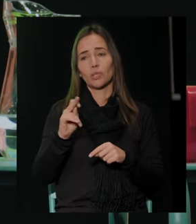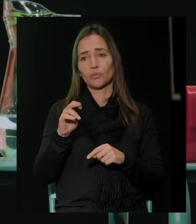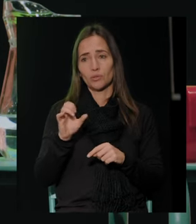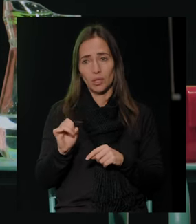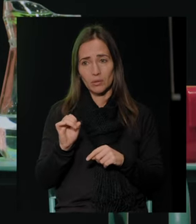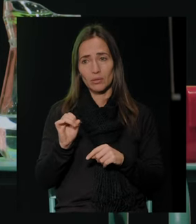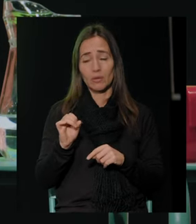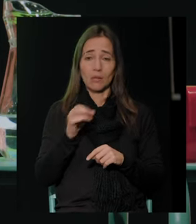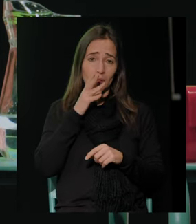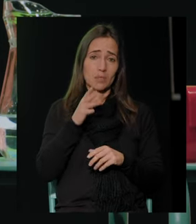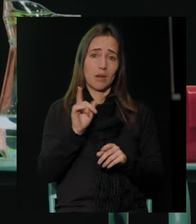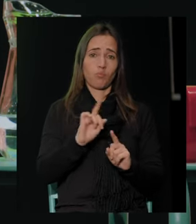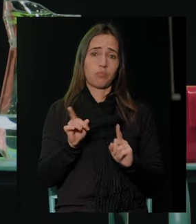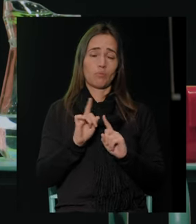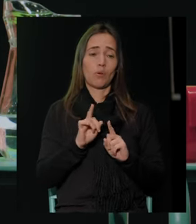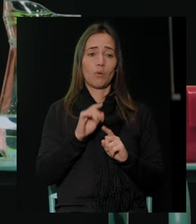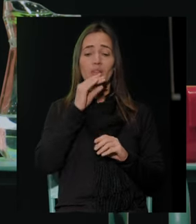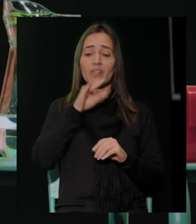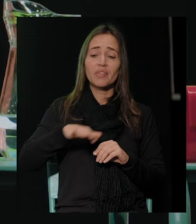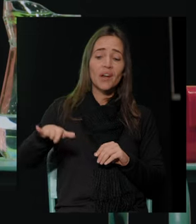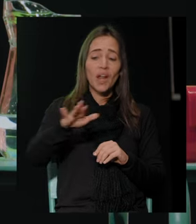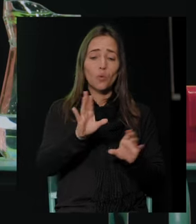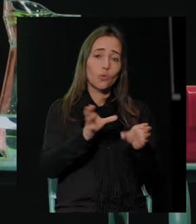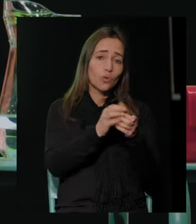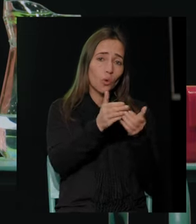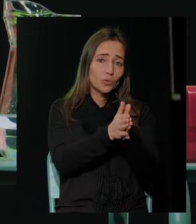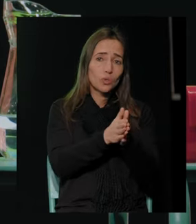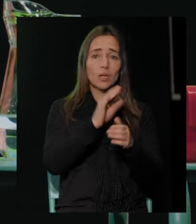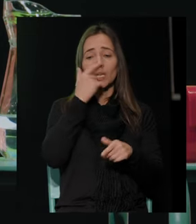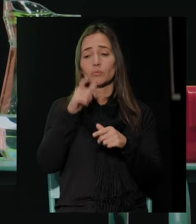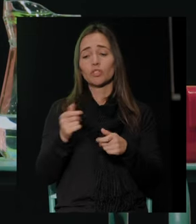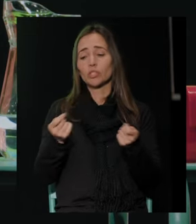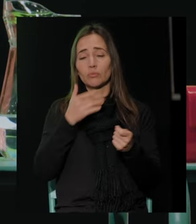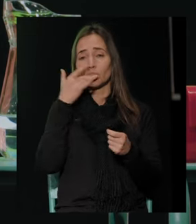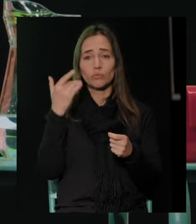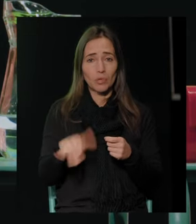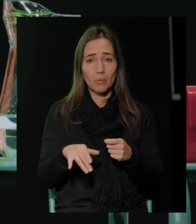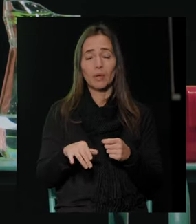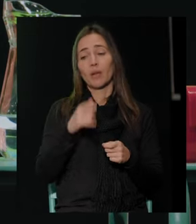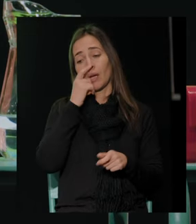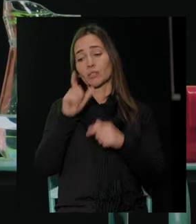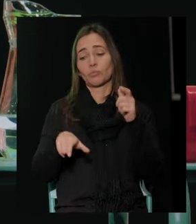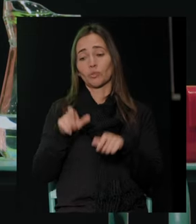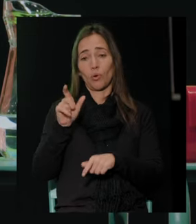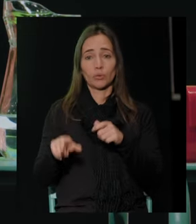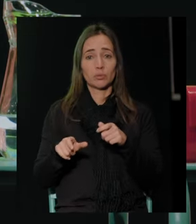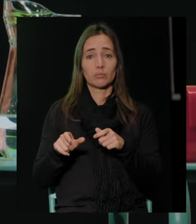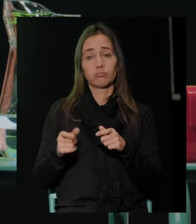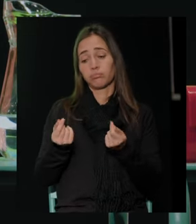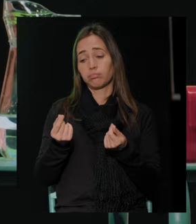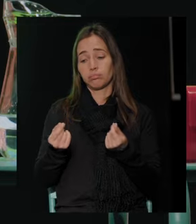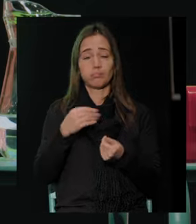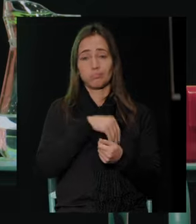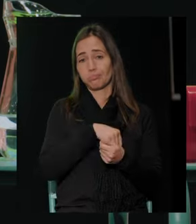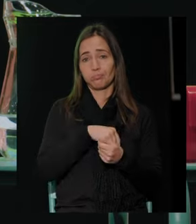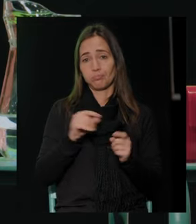foi basicamente dizer, não, estes terrenos são comunitários, as pessoas não sabem gerir, mais do que não sabem gerir, não tiram deles o rendimento económico que poderiam